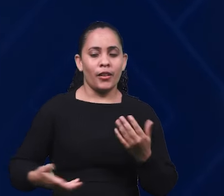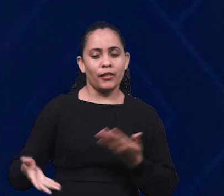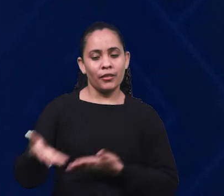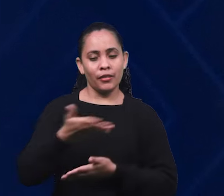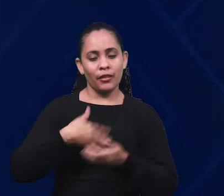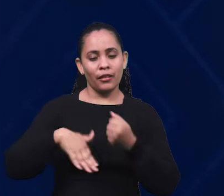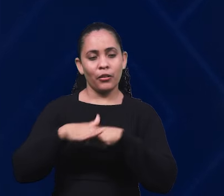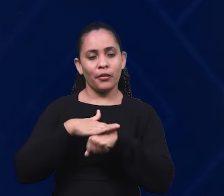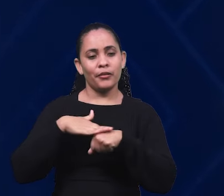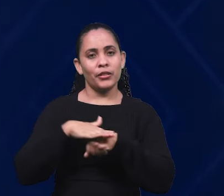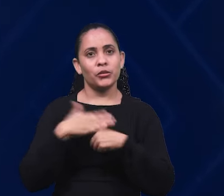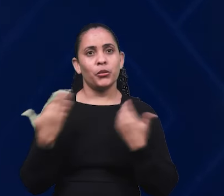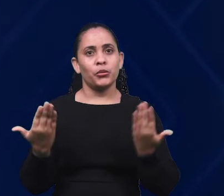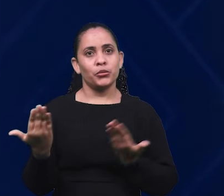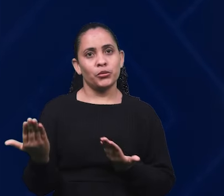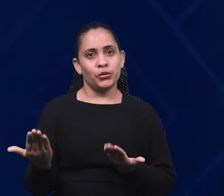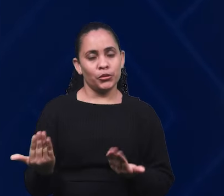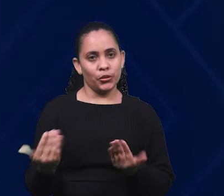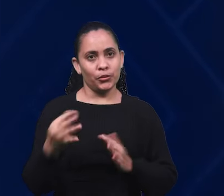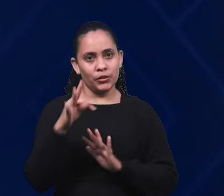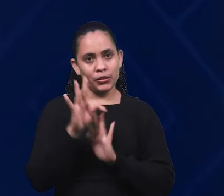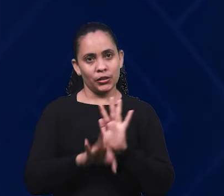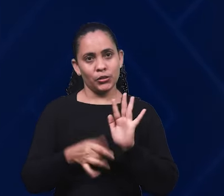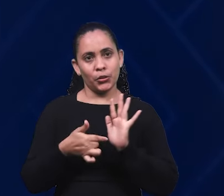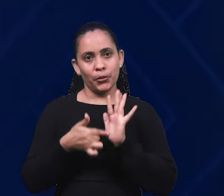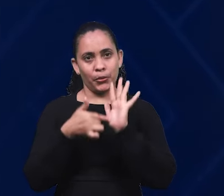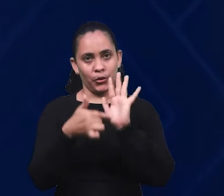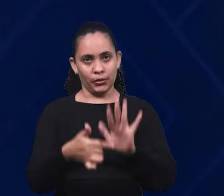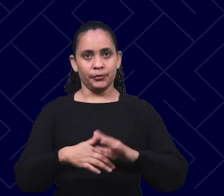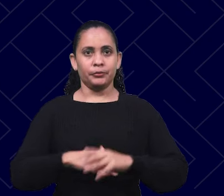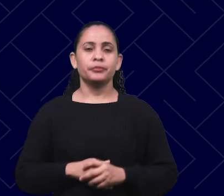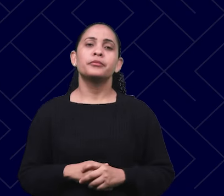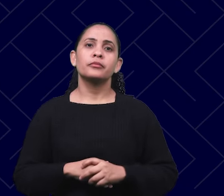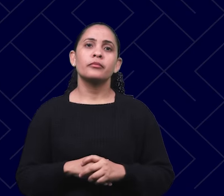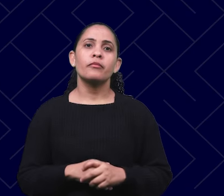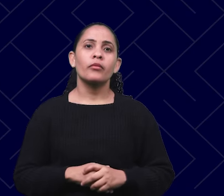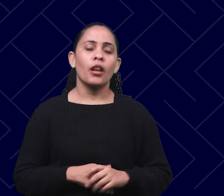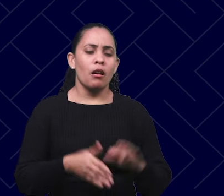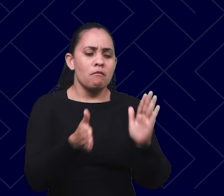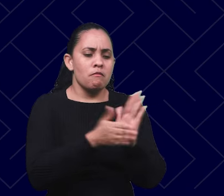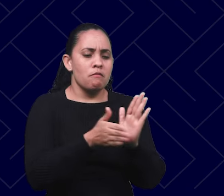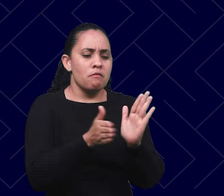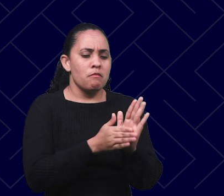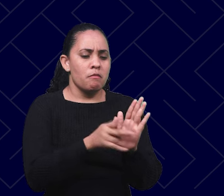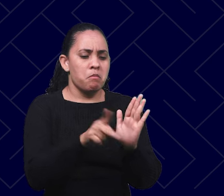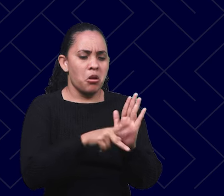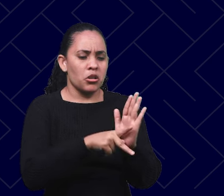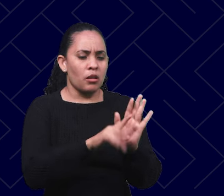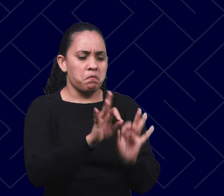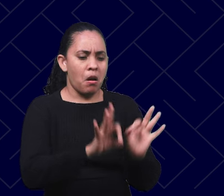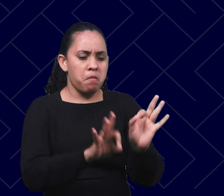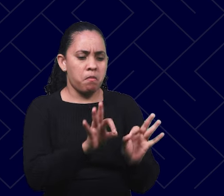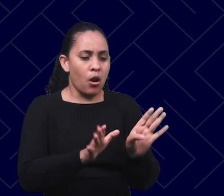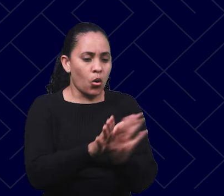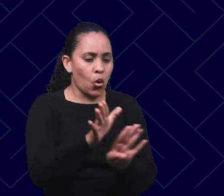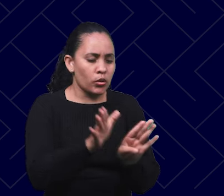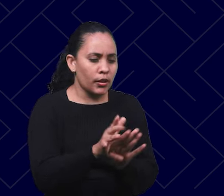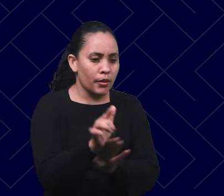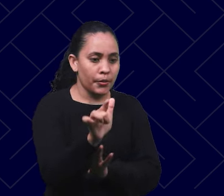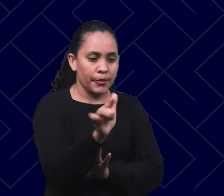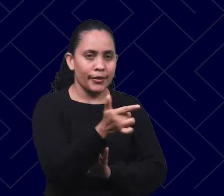aqui com os jovens, onde o texto diz assim: onde não há conselho, os